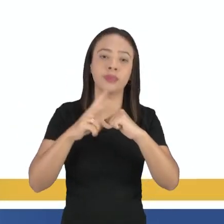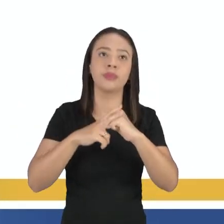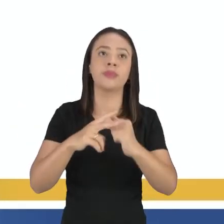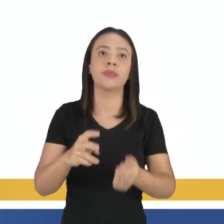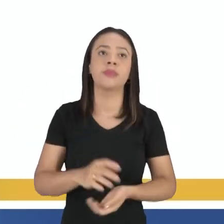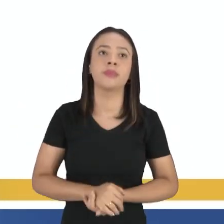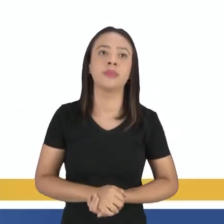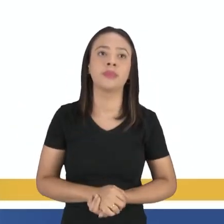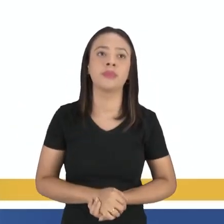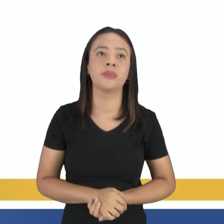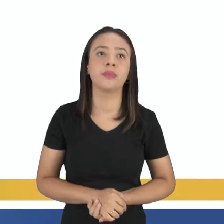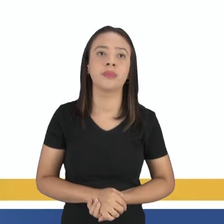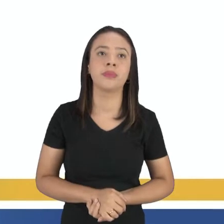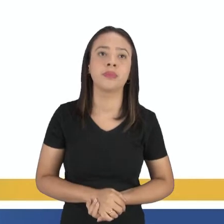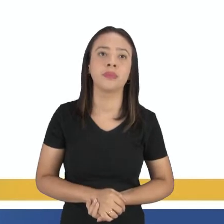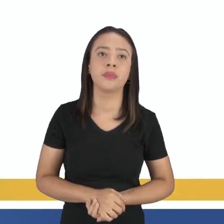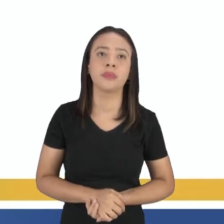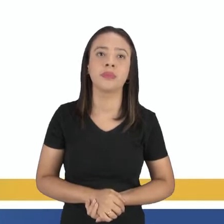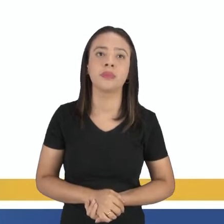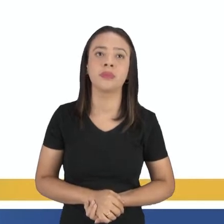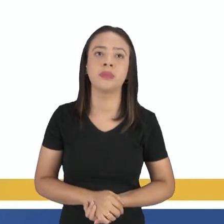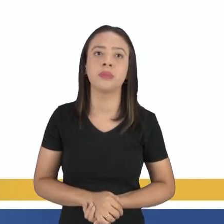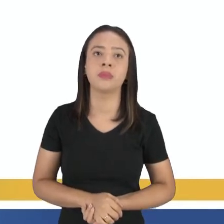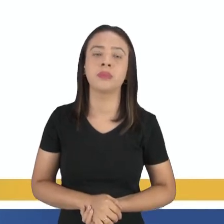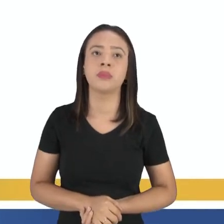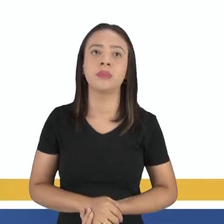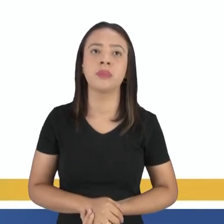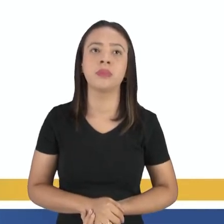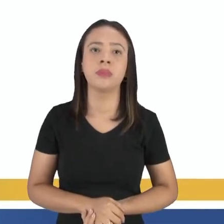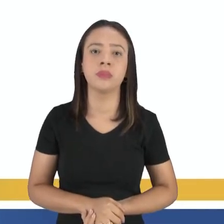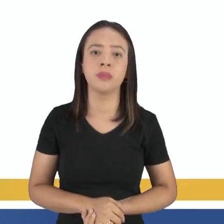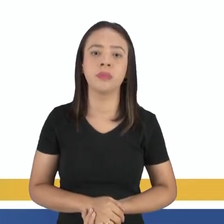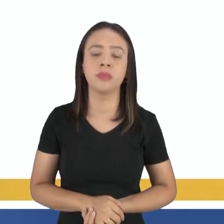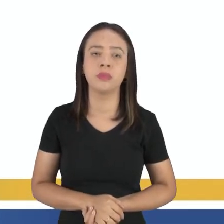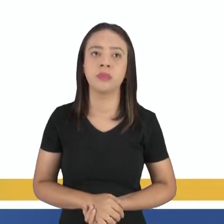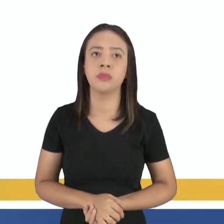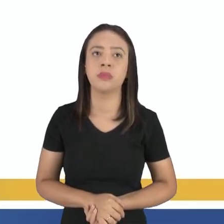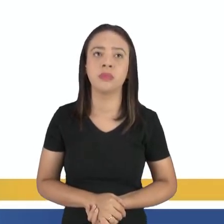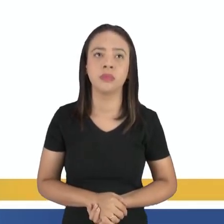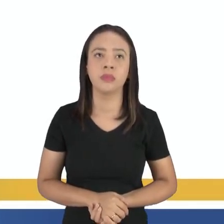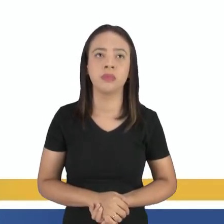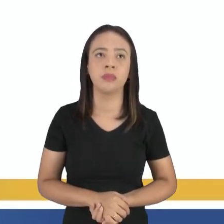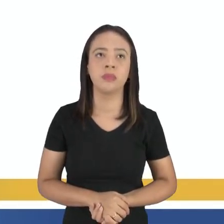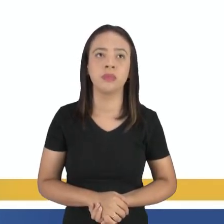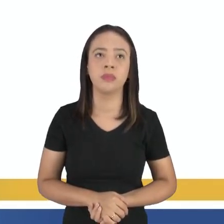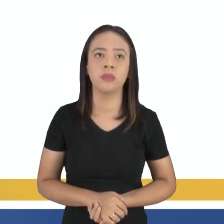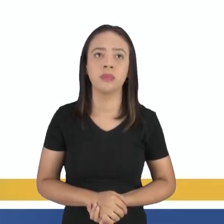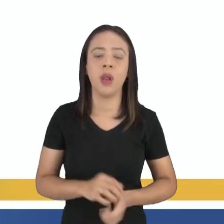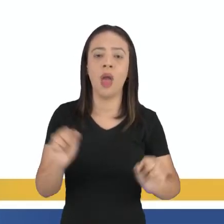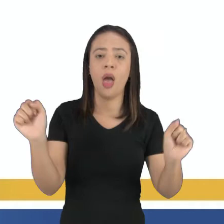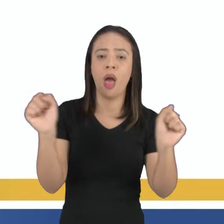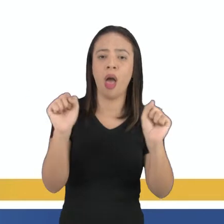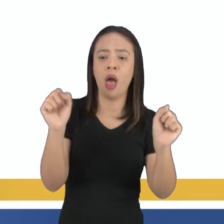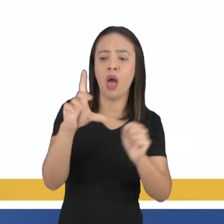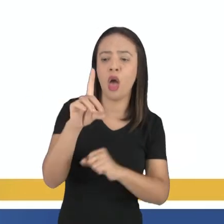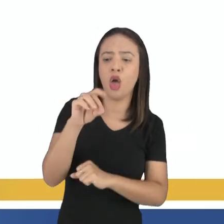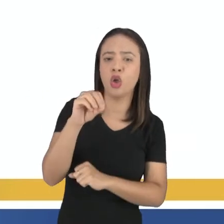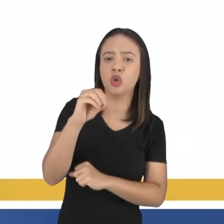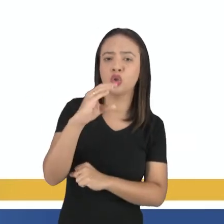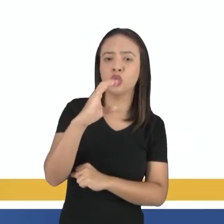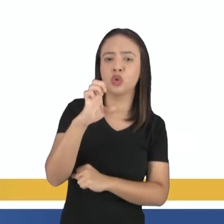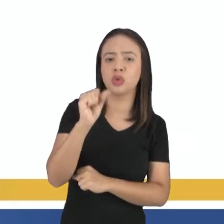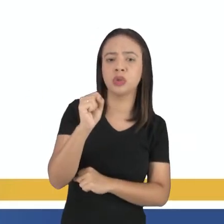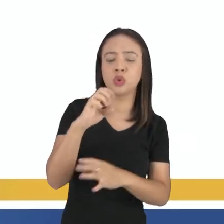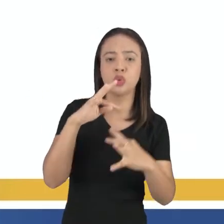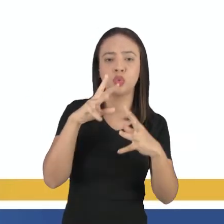verbal. A Joana adora doces. Lá, lembra o final ali, adora doces, todo ele está se remetendo ali a